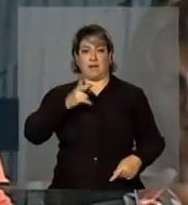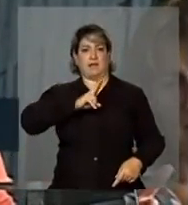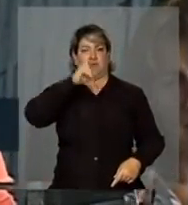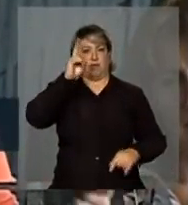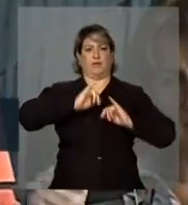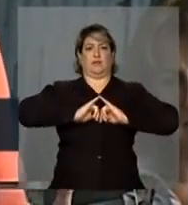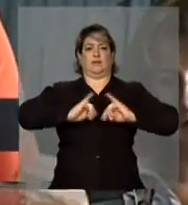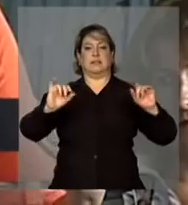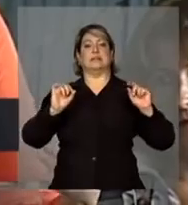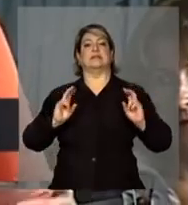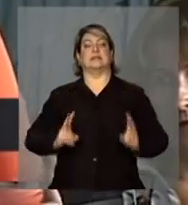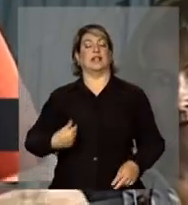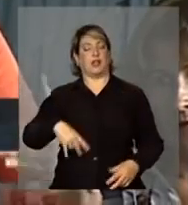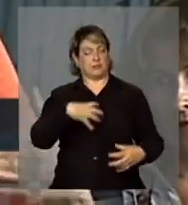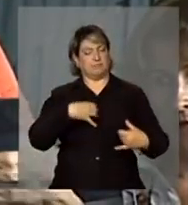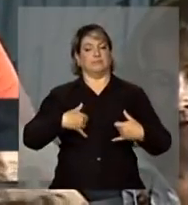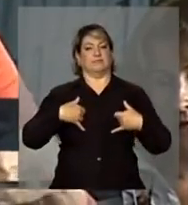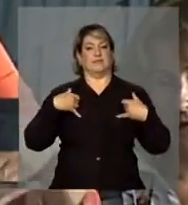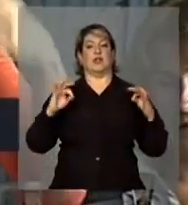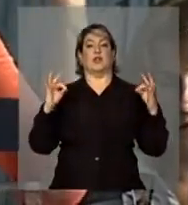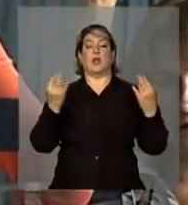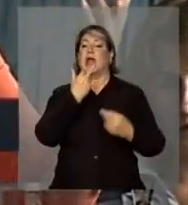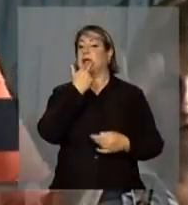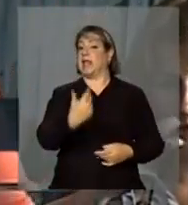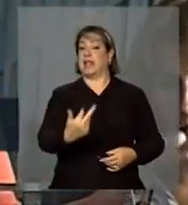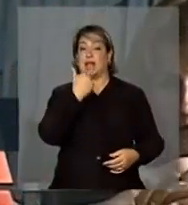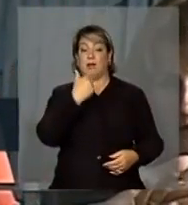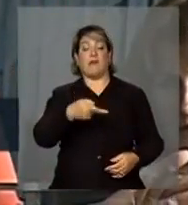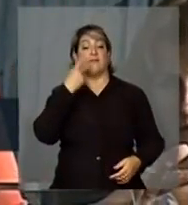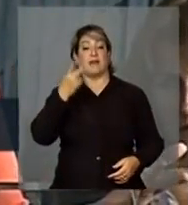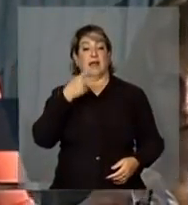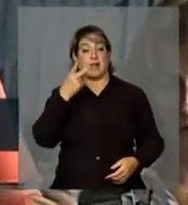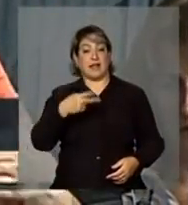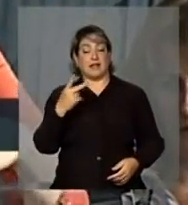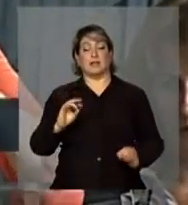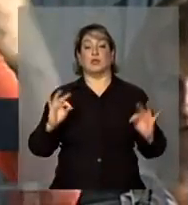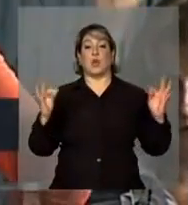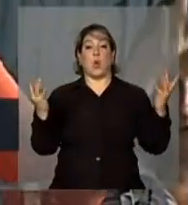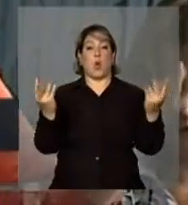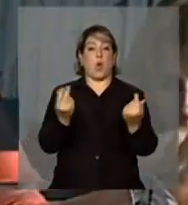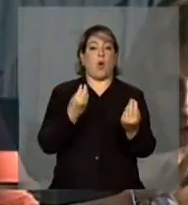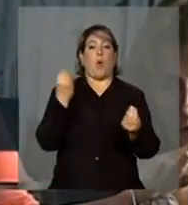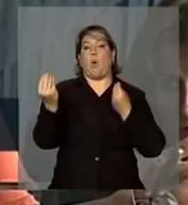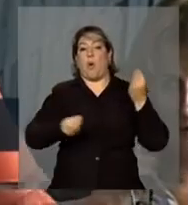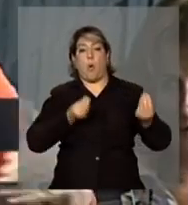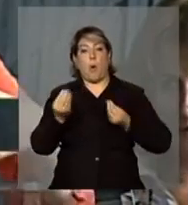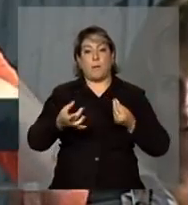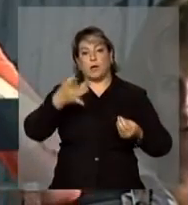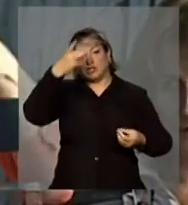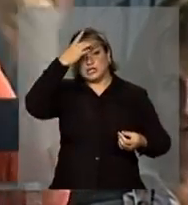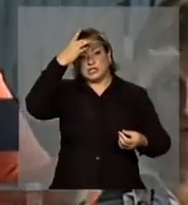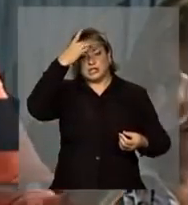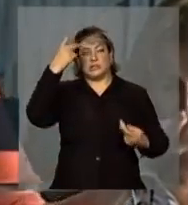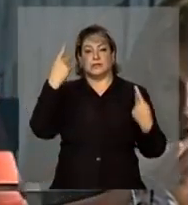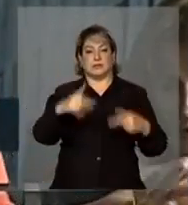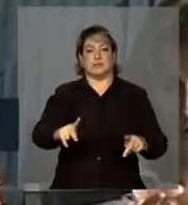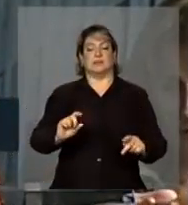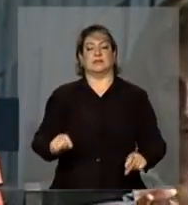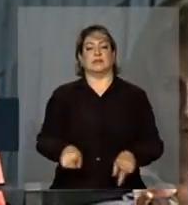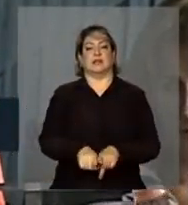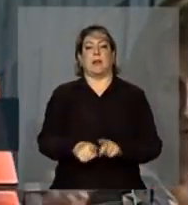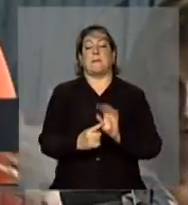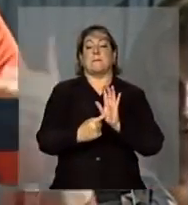som que nós nos orgulhamos de todas as línguas faladas, de todos os jeitos de ser, de todos os modos de